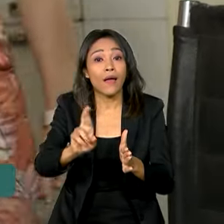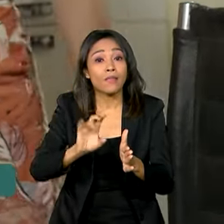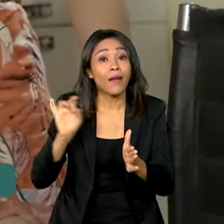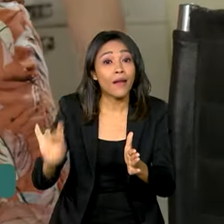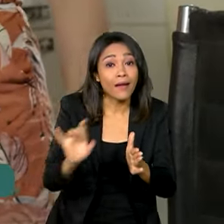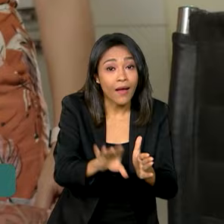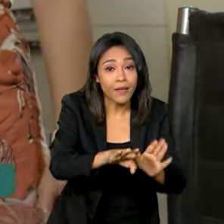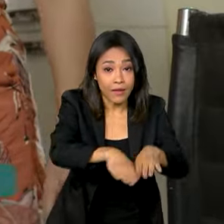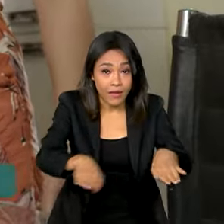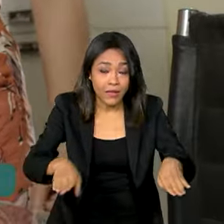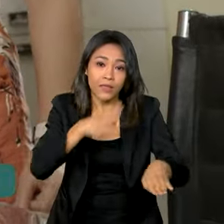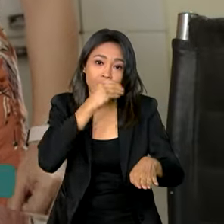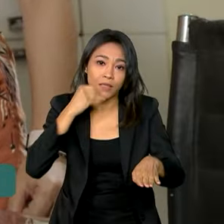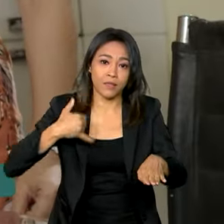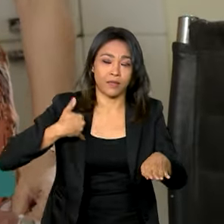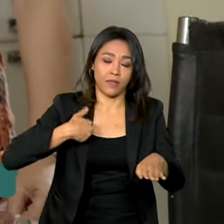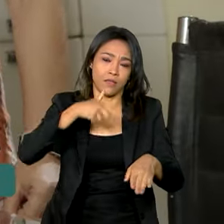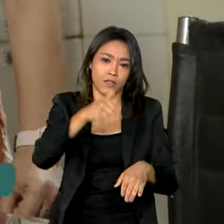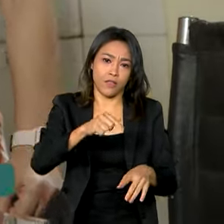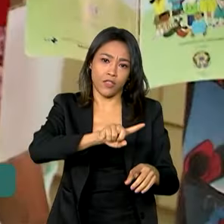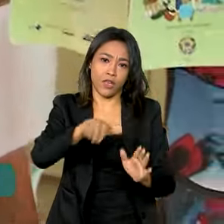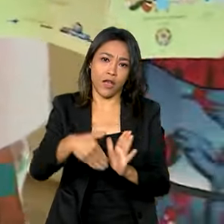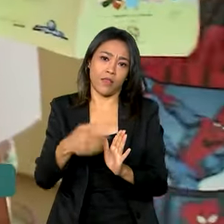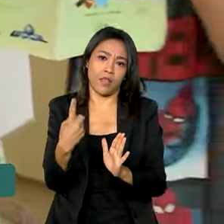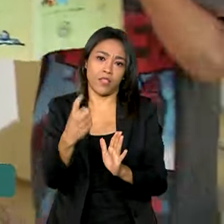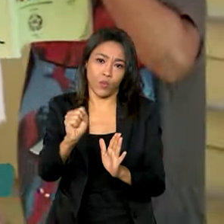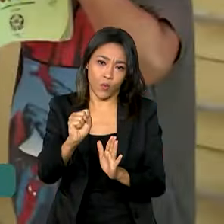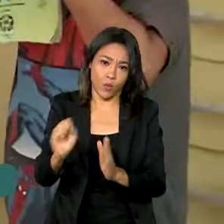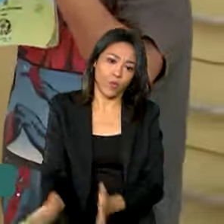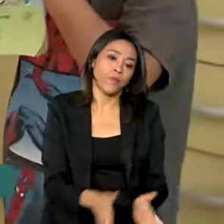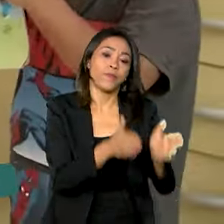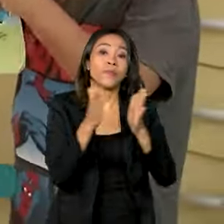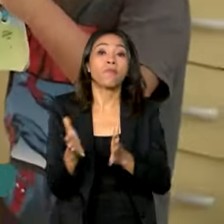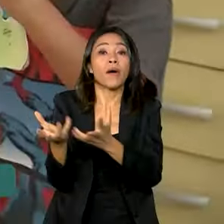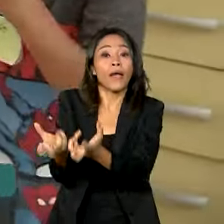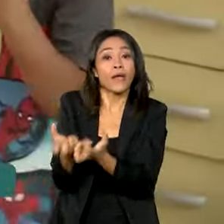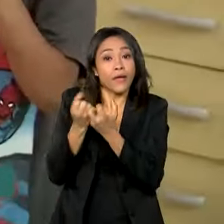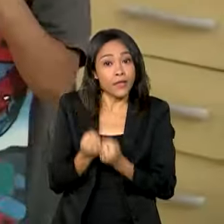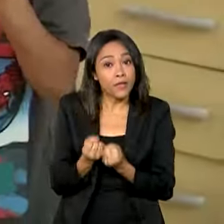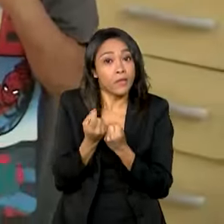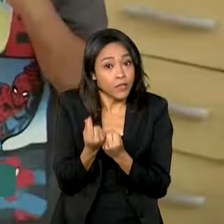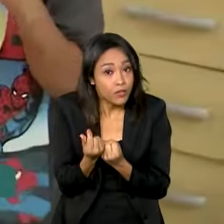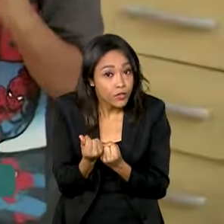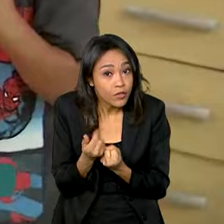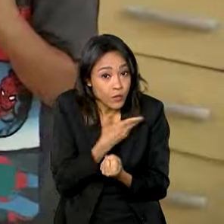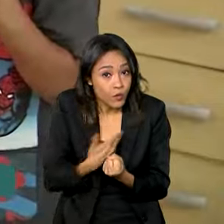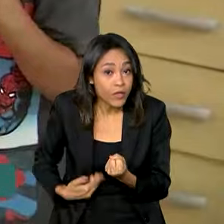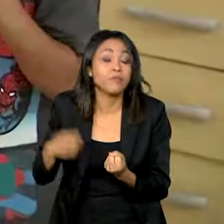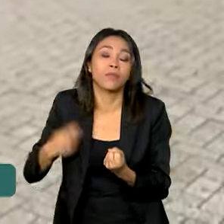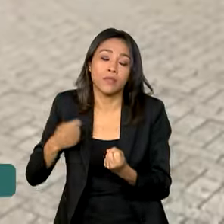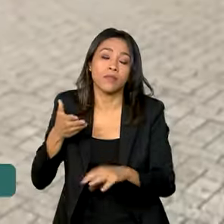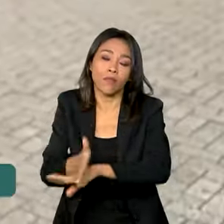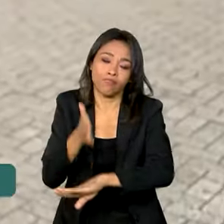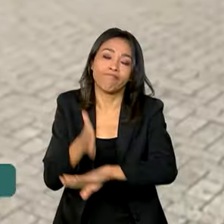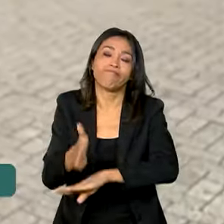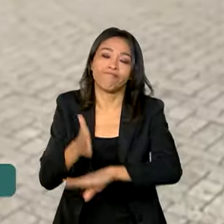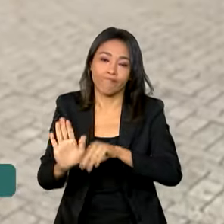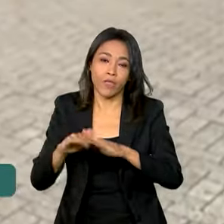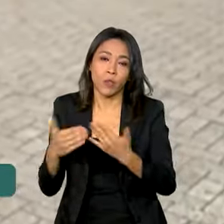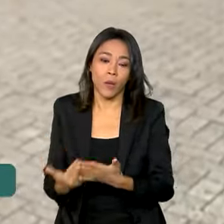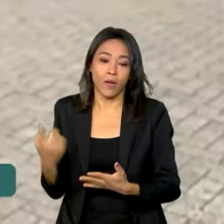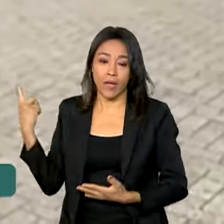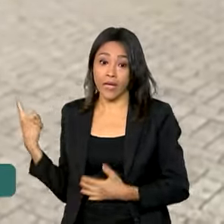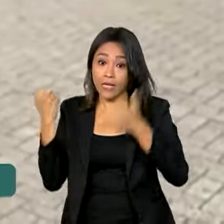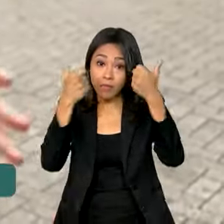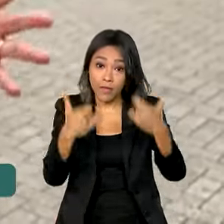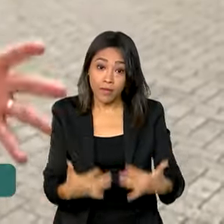e adolescente de 7 a 18 anos. Para receber os benefícios, é preciso estar na escola. Criança é